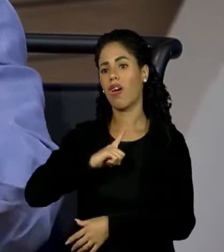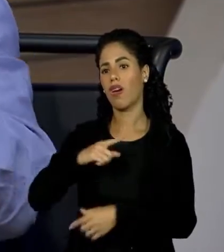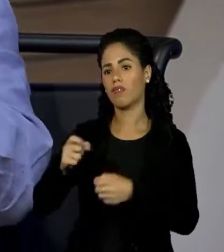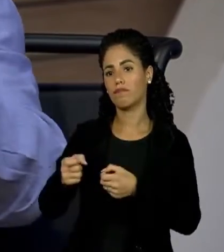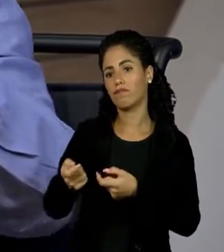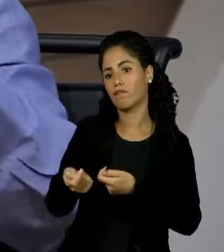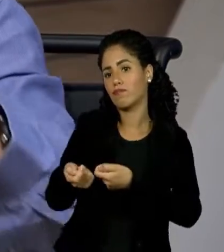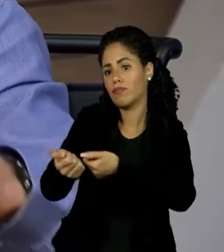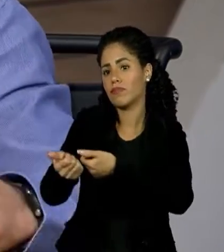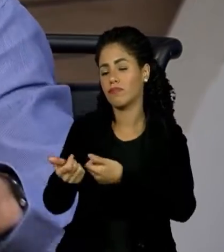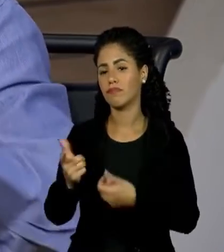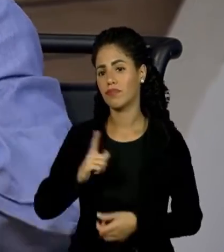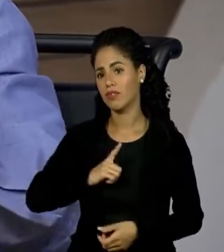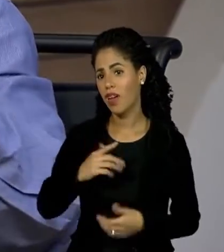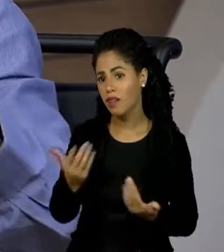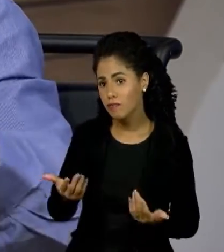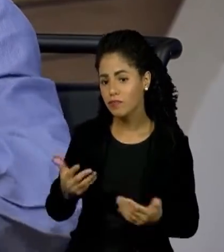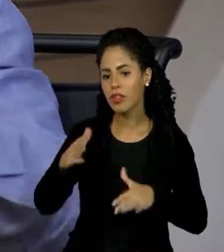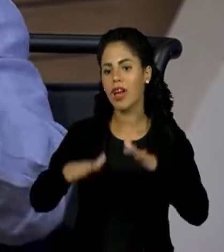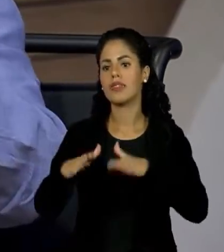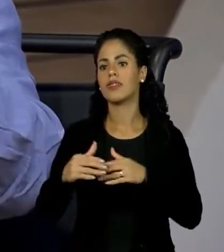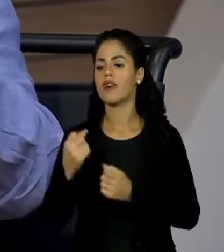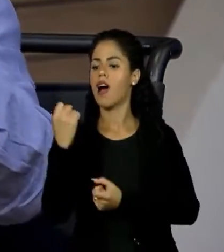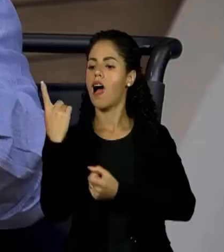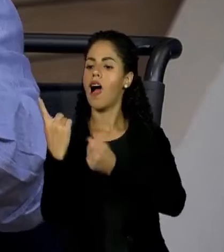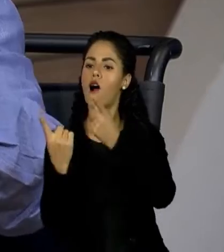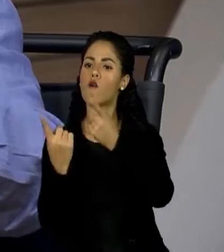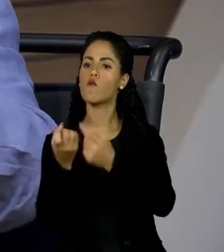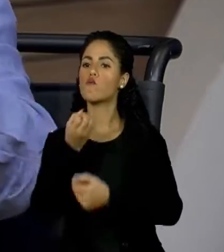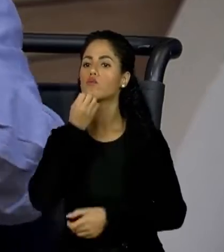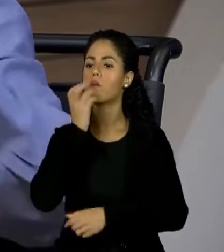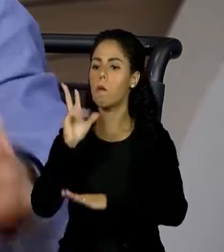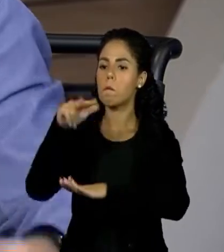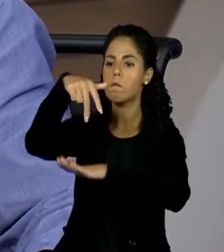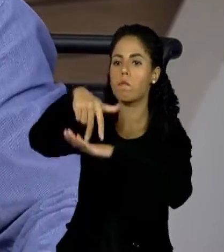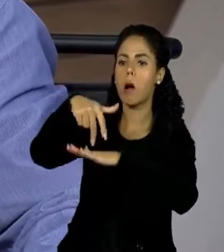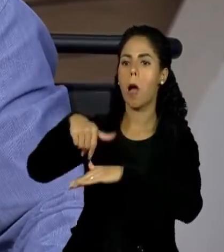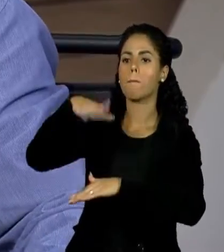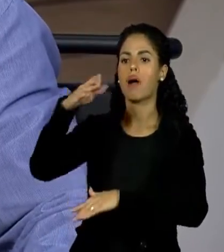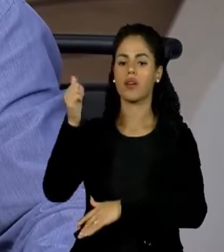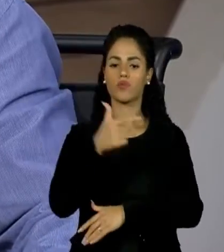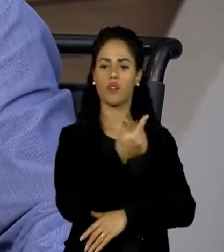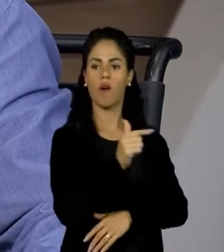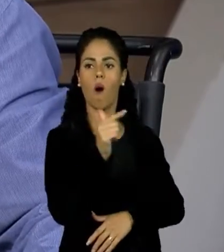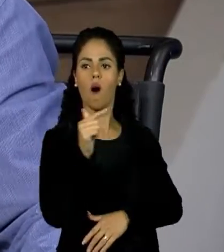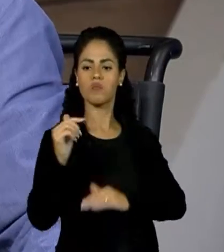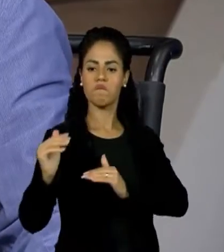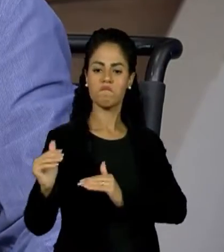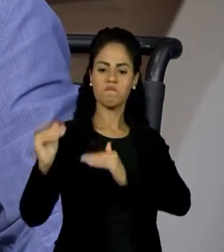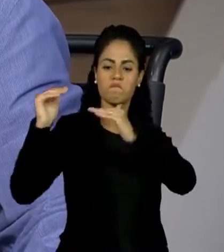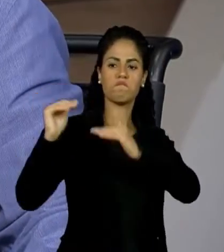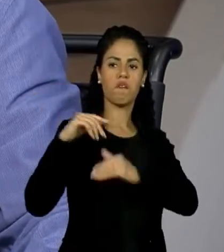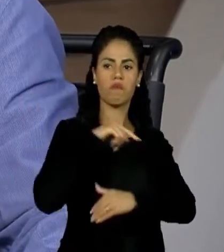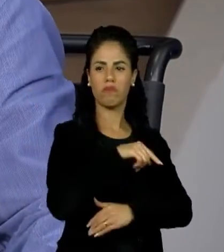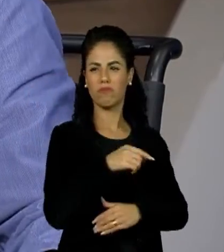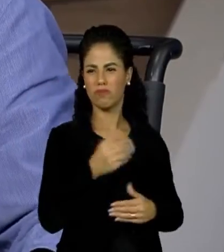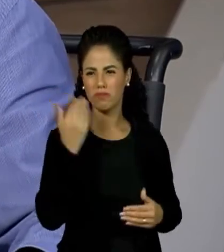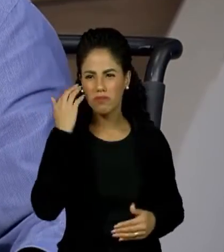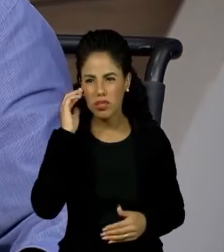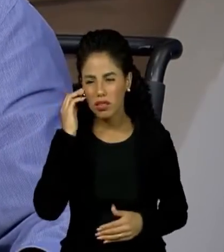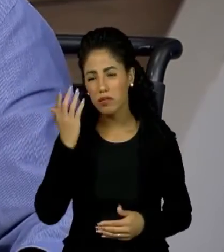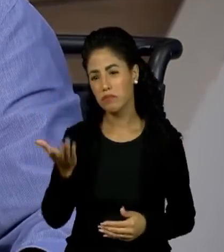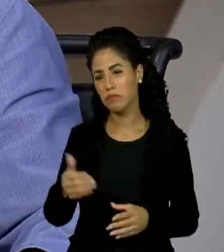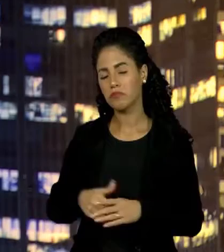sociedade aristocrática, em que alguns são mais do que os outros por nascença, né? Ou por eleição, aí no